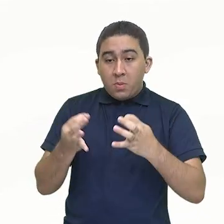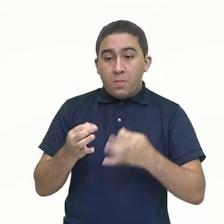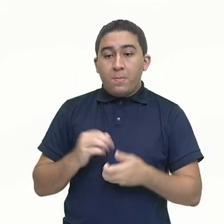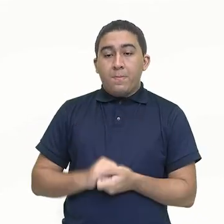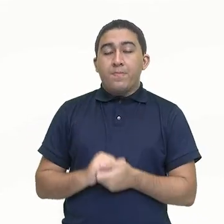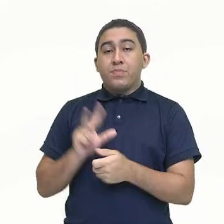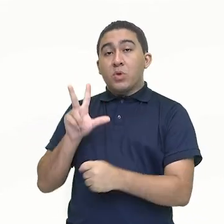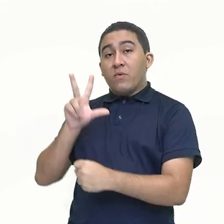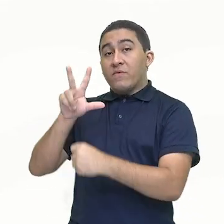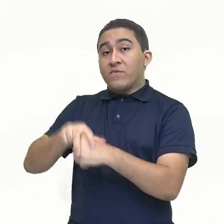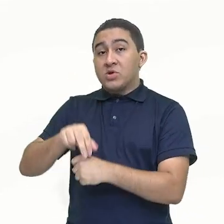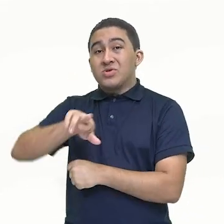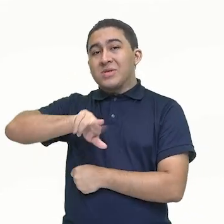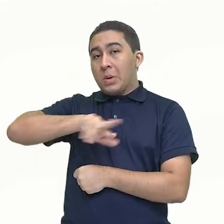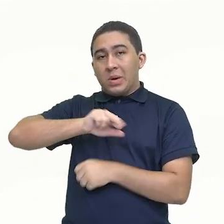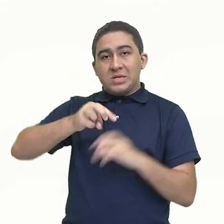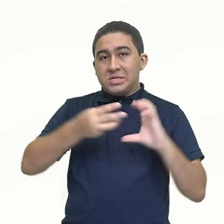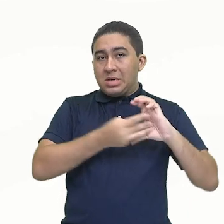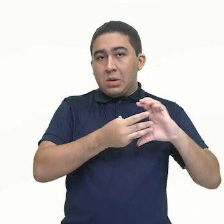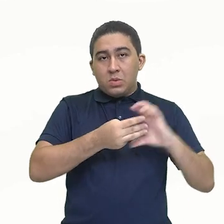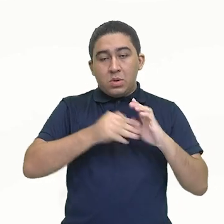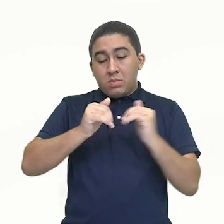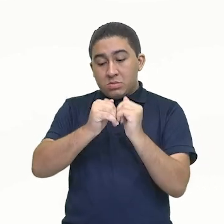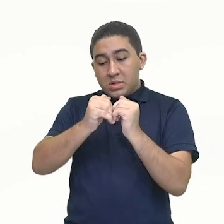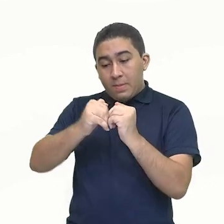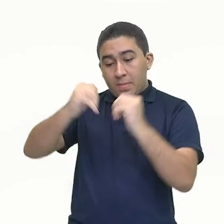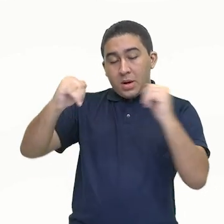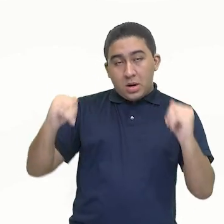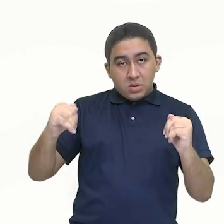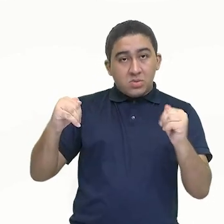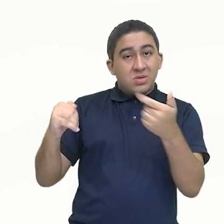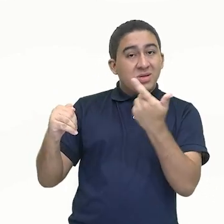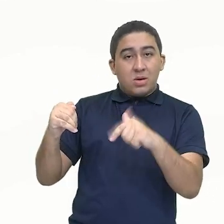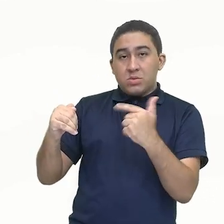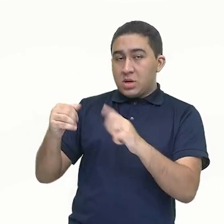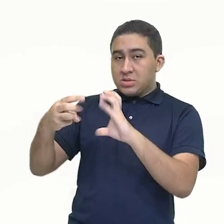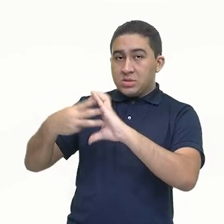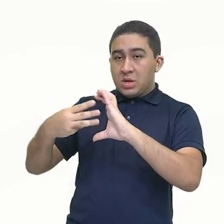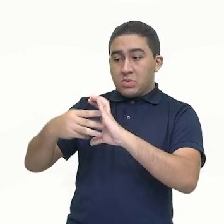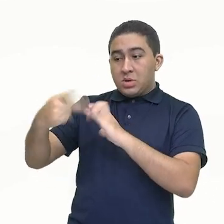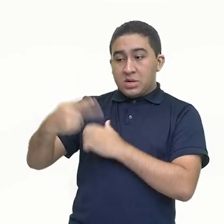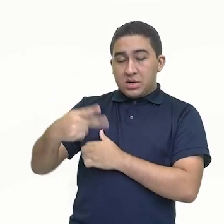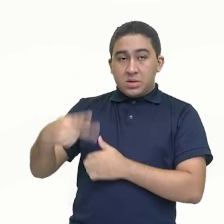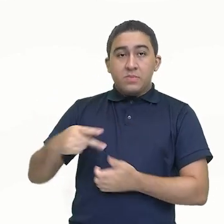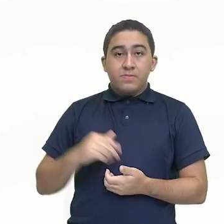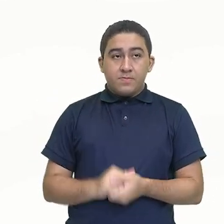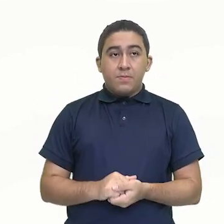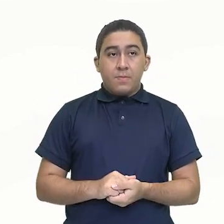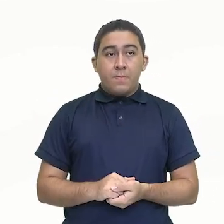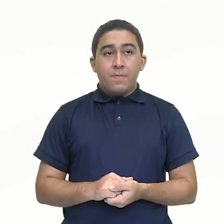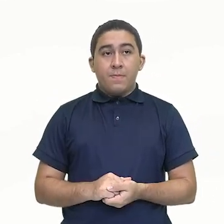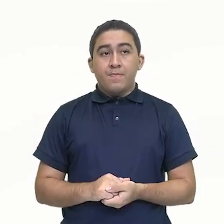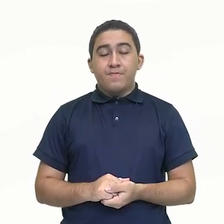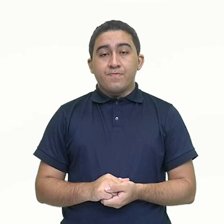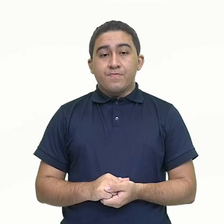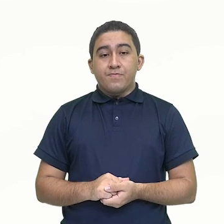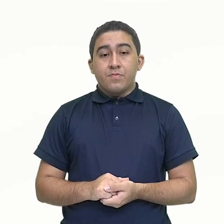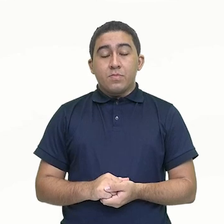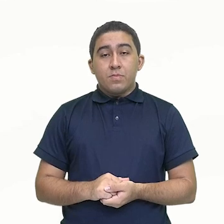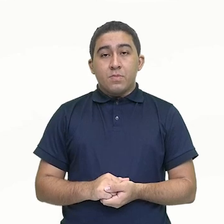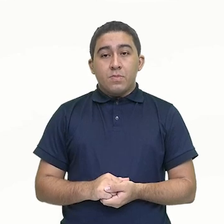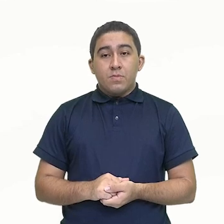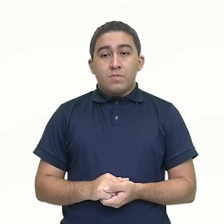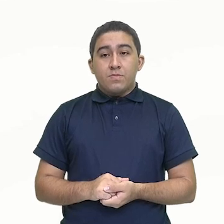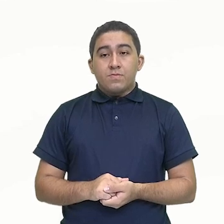vírus, eles não são células, eles não são formados por células, tá? Por isso,